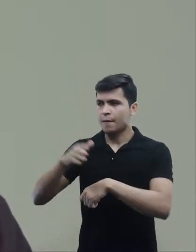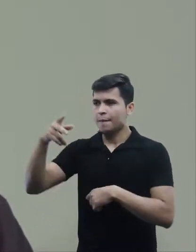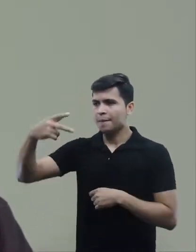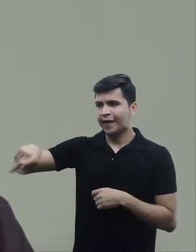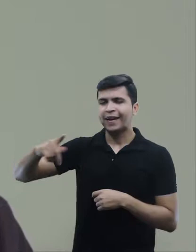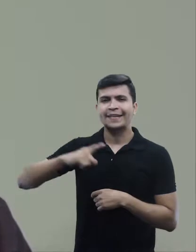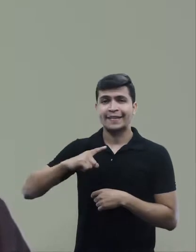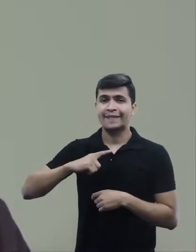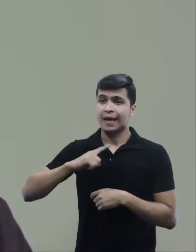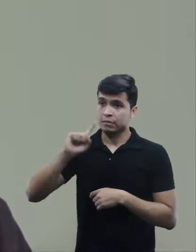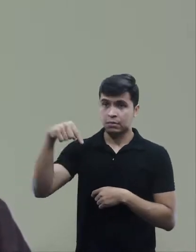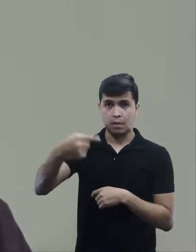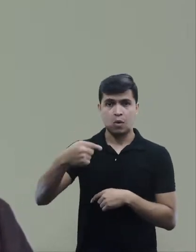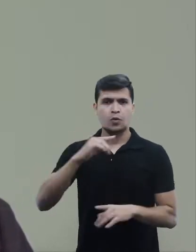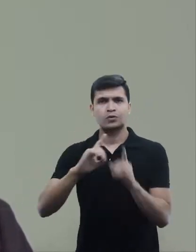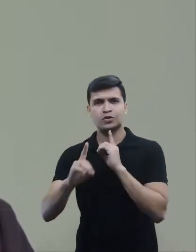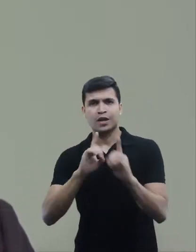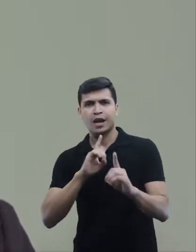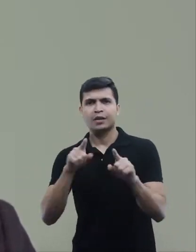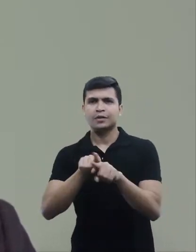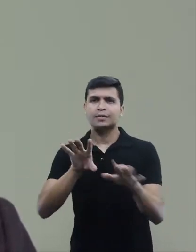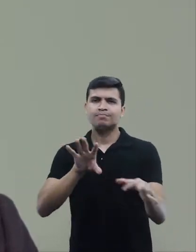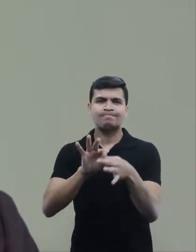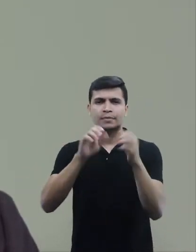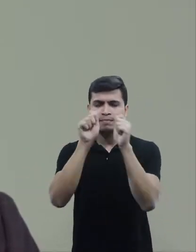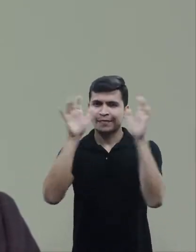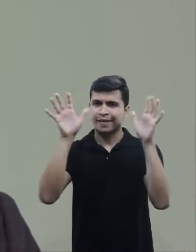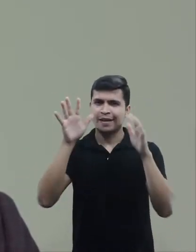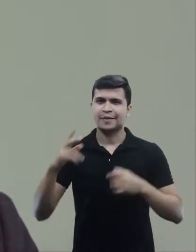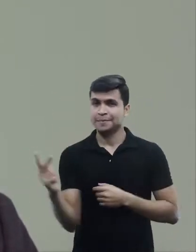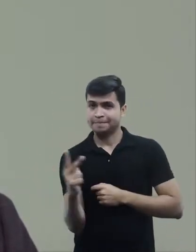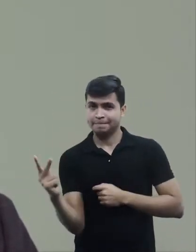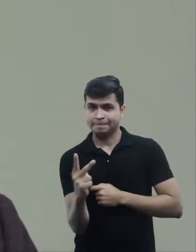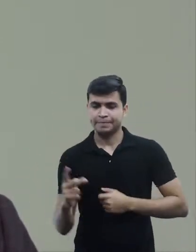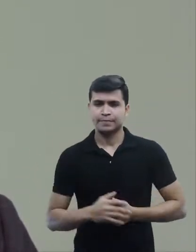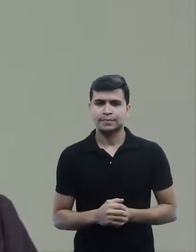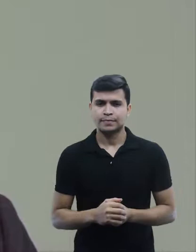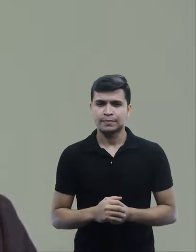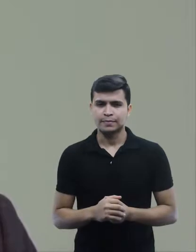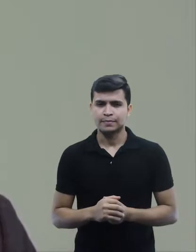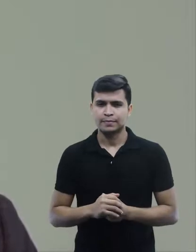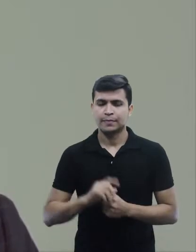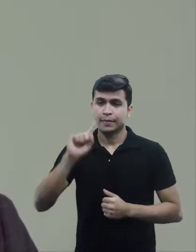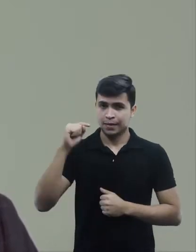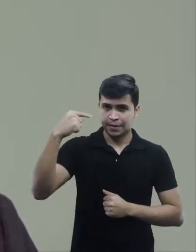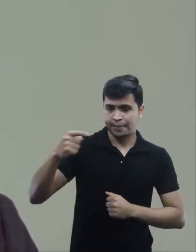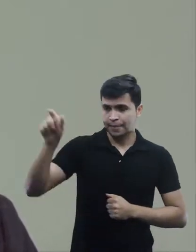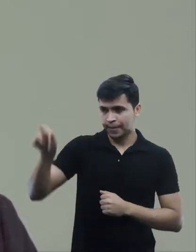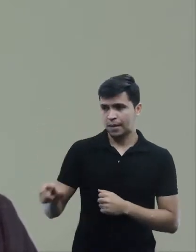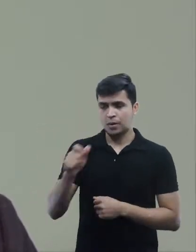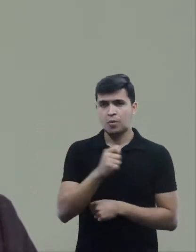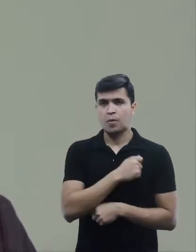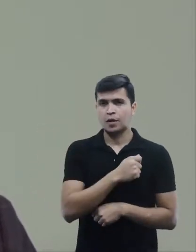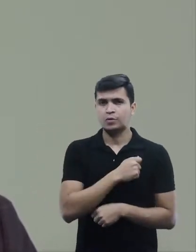apropriado após um diálogo e promoção de feedback. Também como fruto desse diálogo, o estudante escolherá